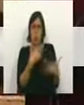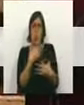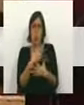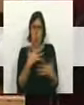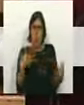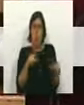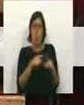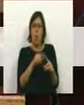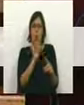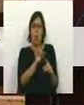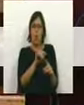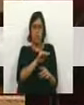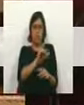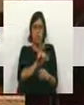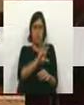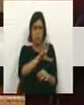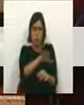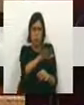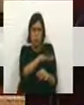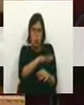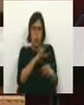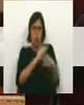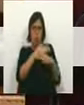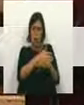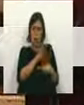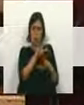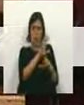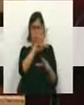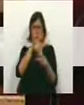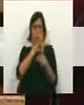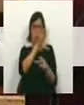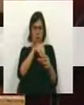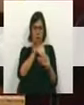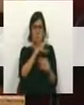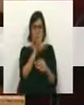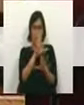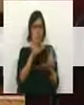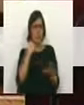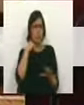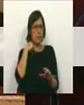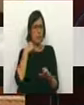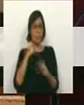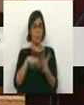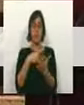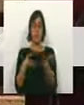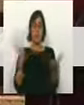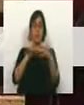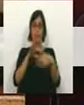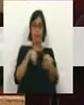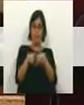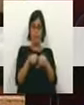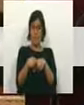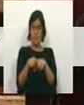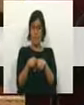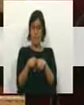grande, precisamente pela sua localização geográfica, pela sua intervenção continental. Julgo que no quadro da